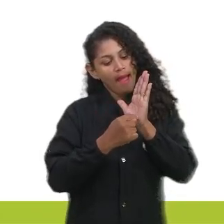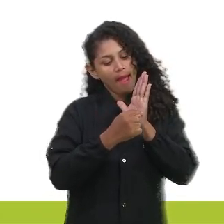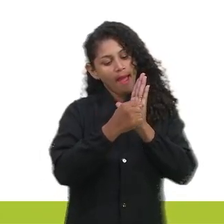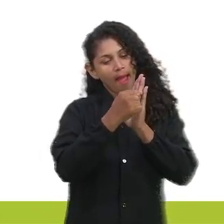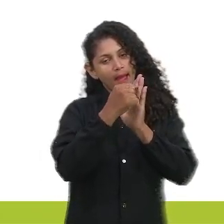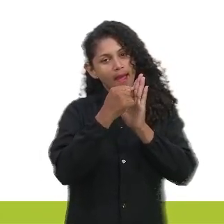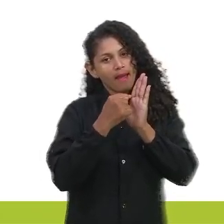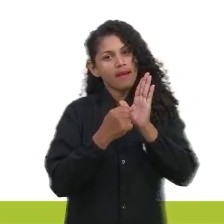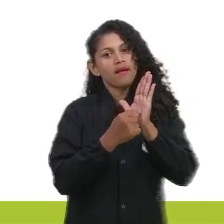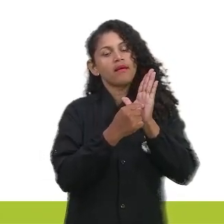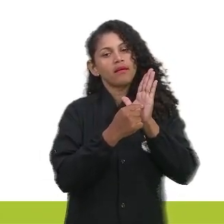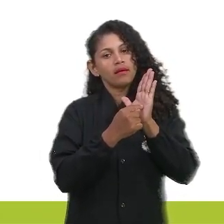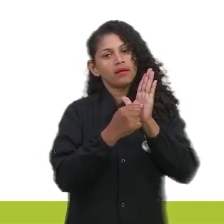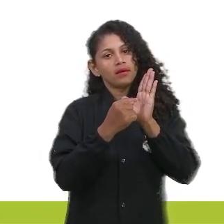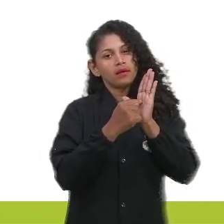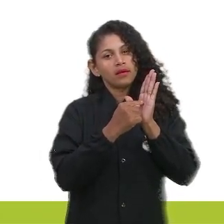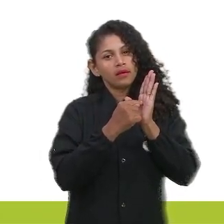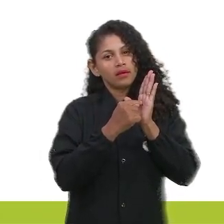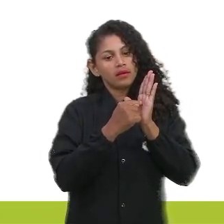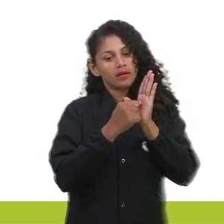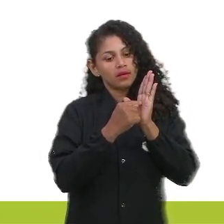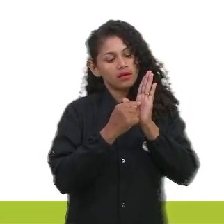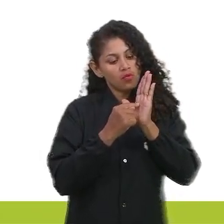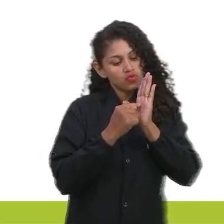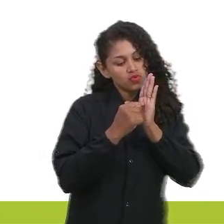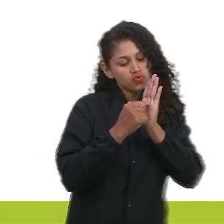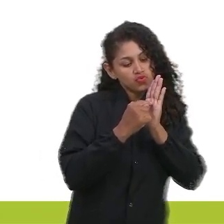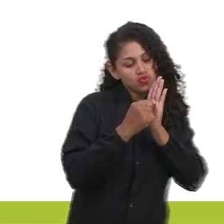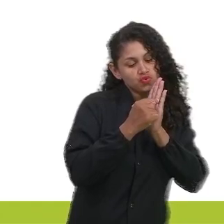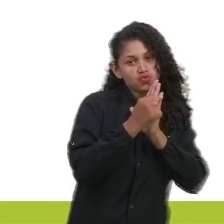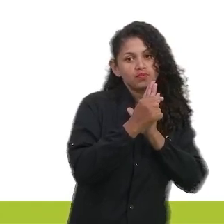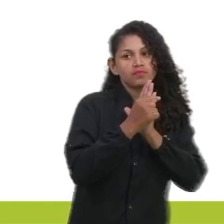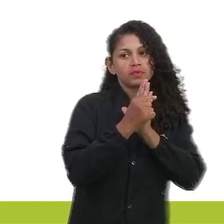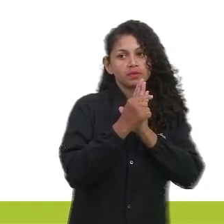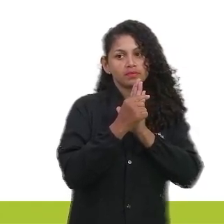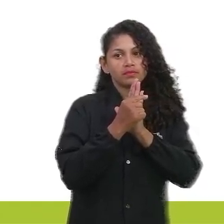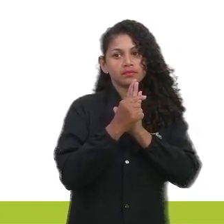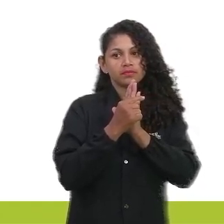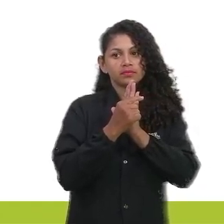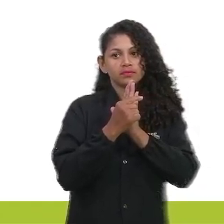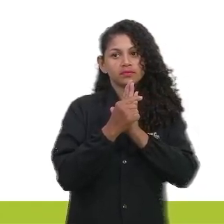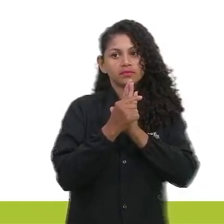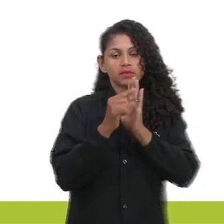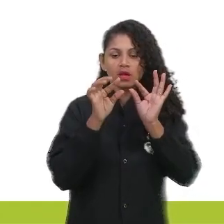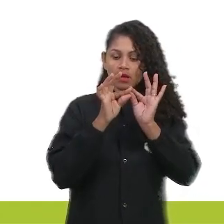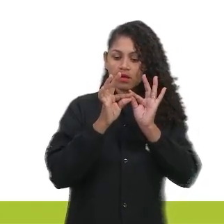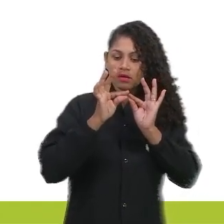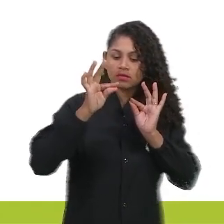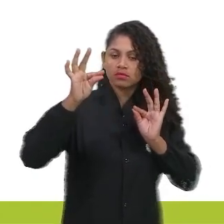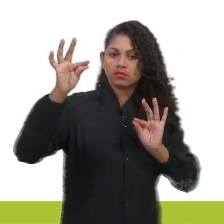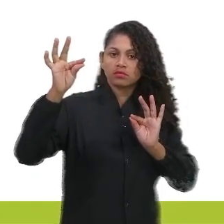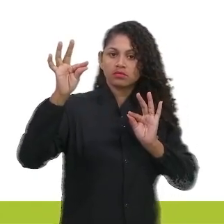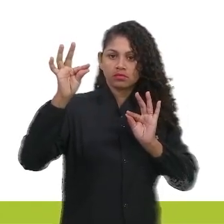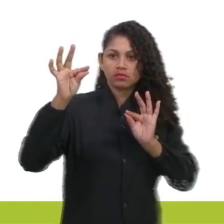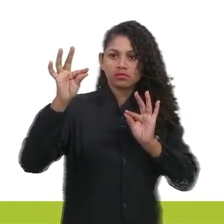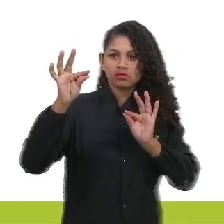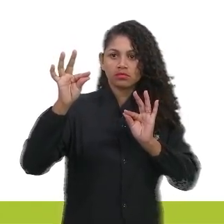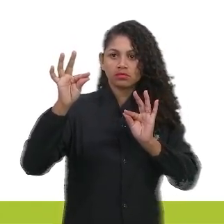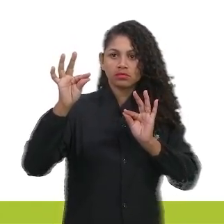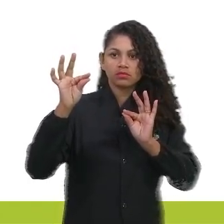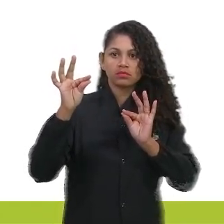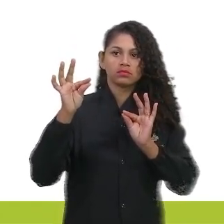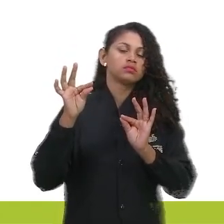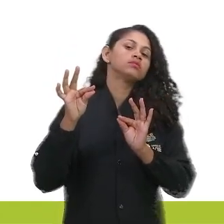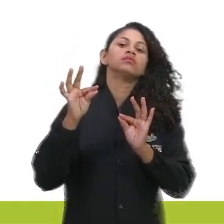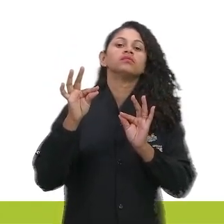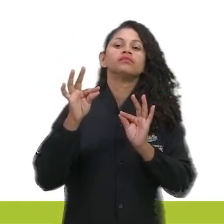você tenta encontrar todos os pontos que estão à mesma distância desse ponto. Por exemplo, aqui,